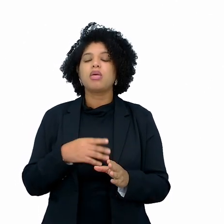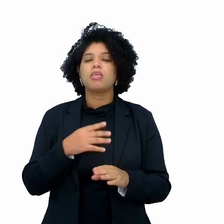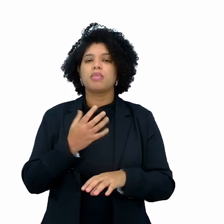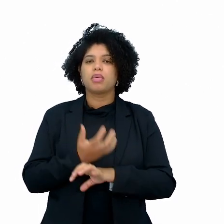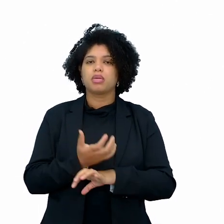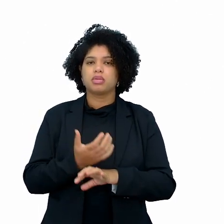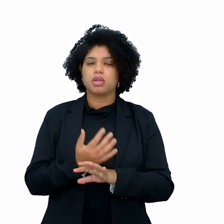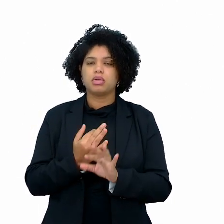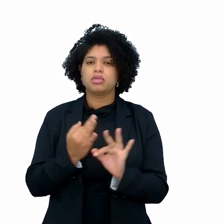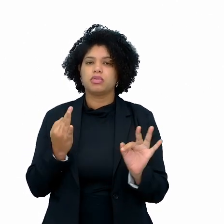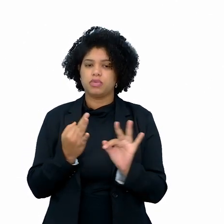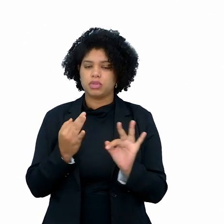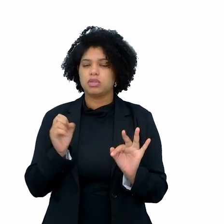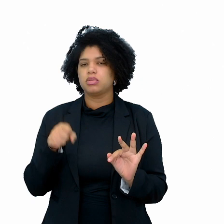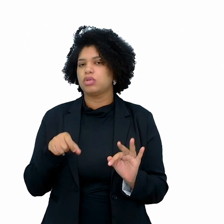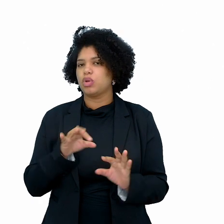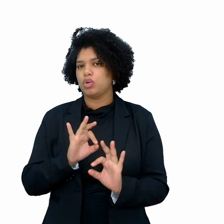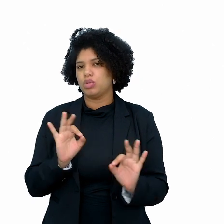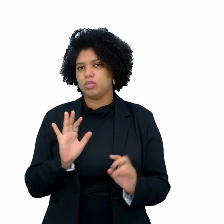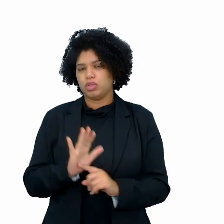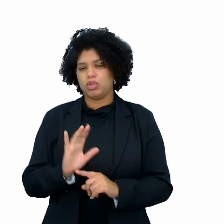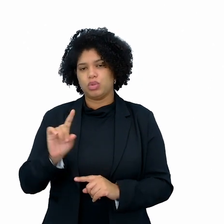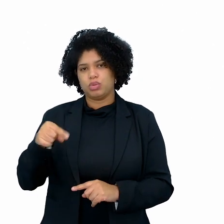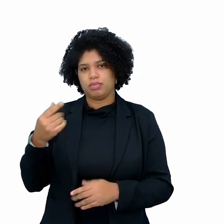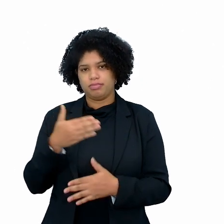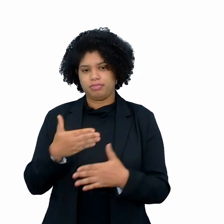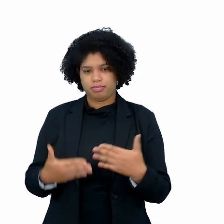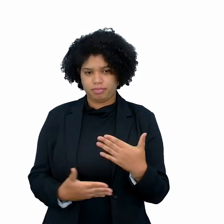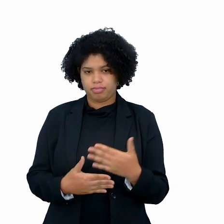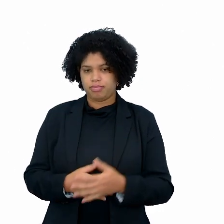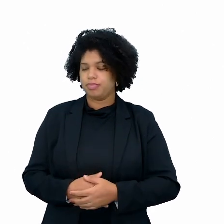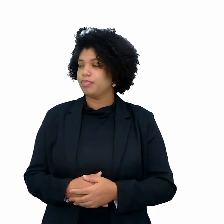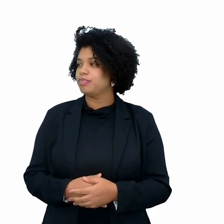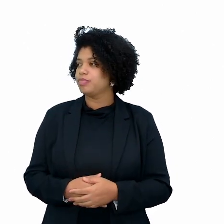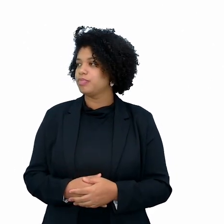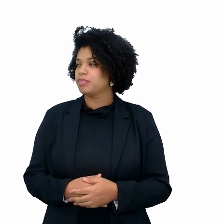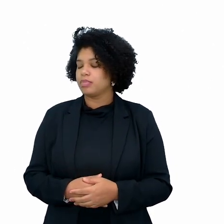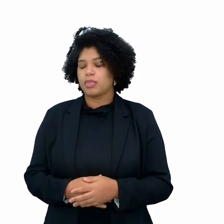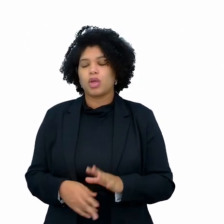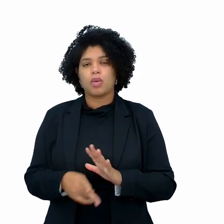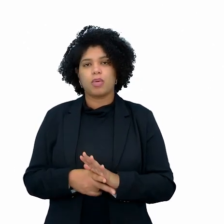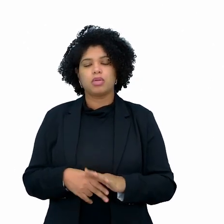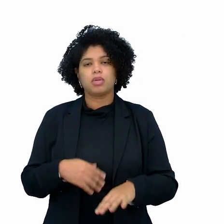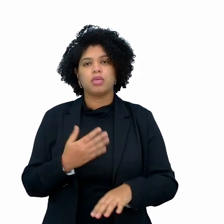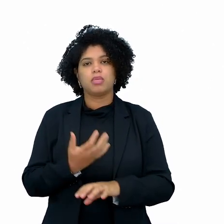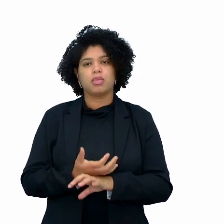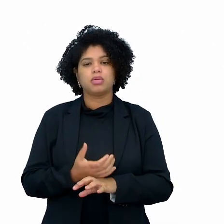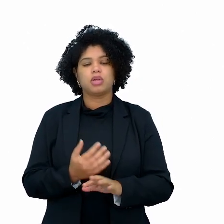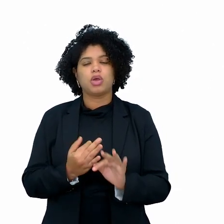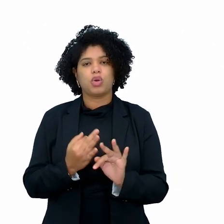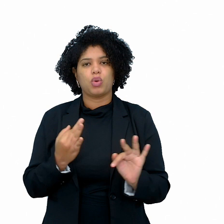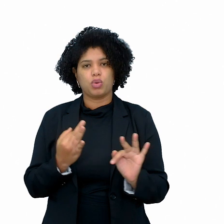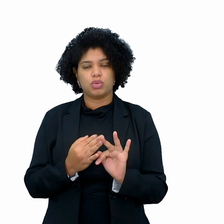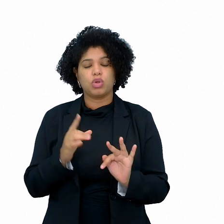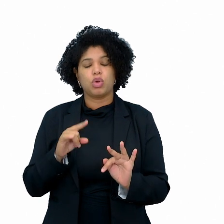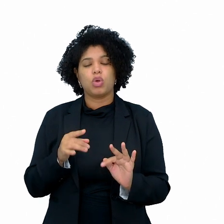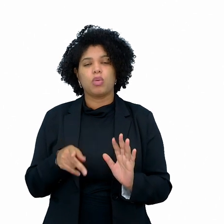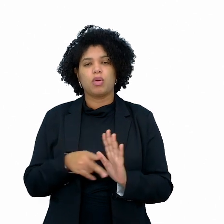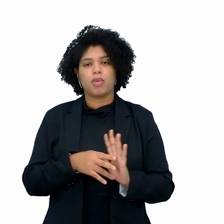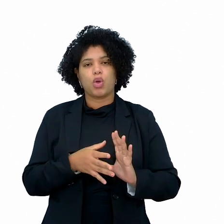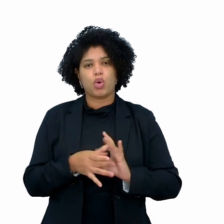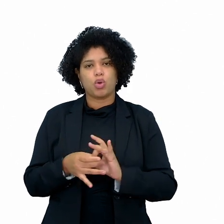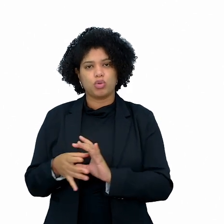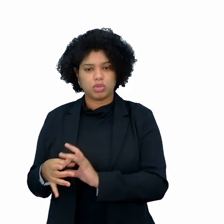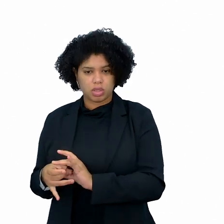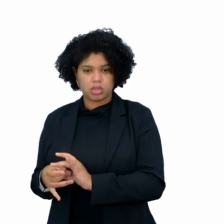mais também ajuda. No próximo slide, a gente traz então para a disciplina de física para o contexto dos